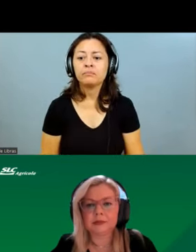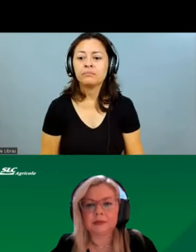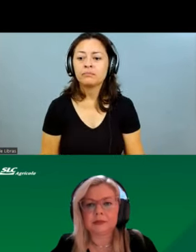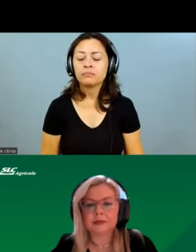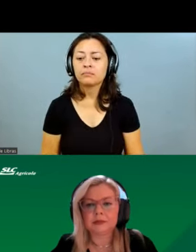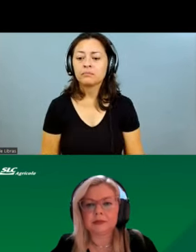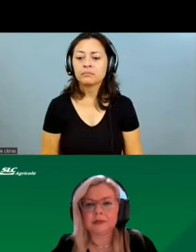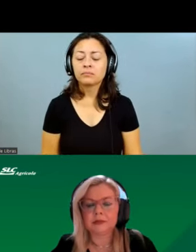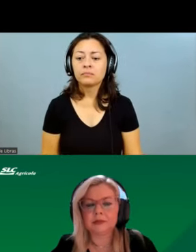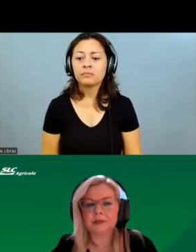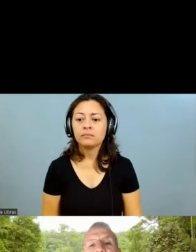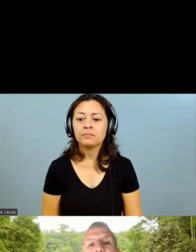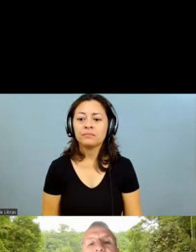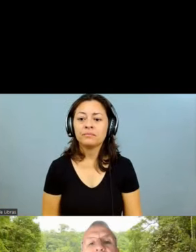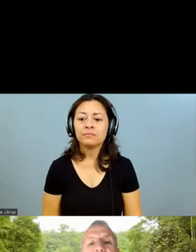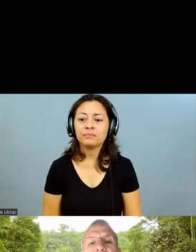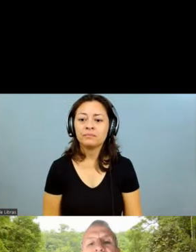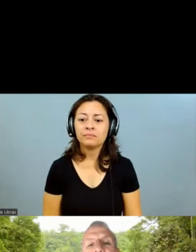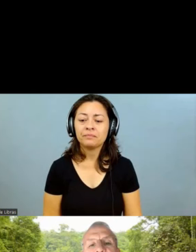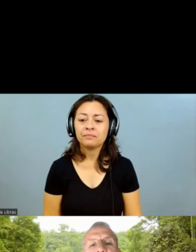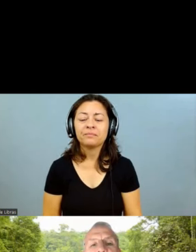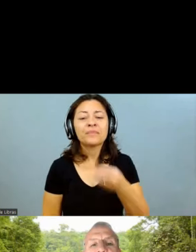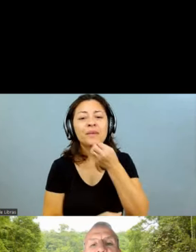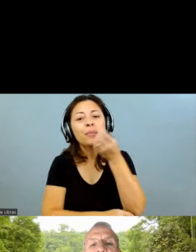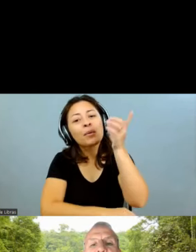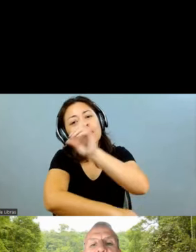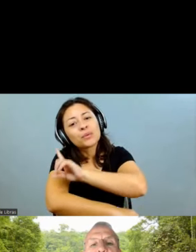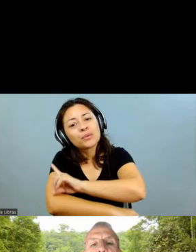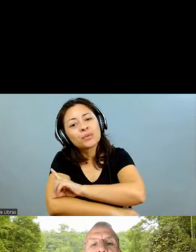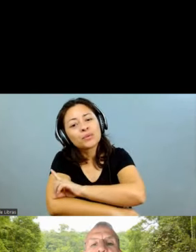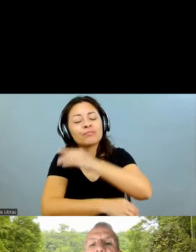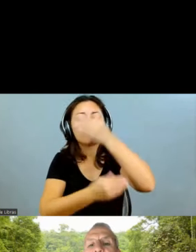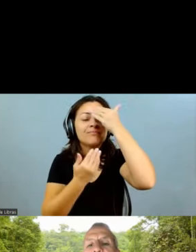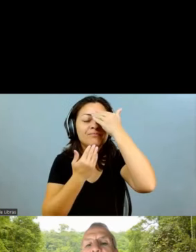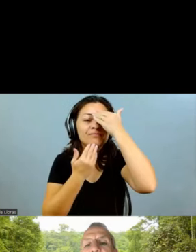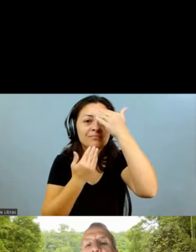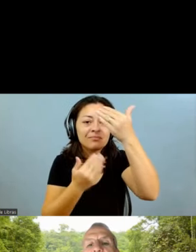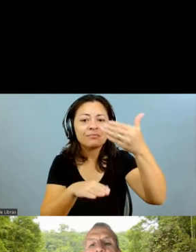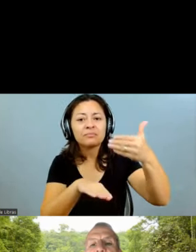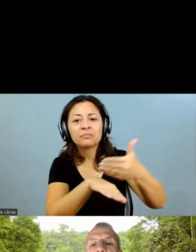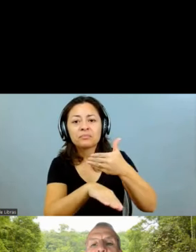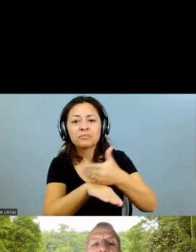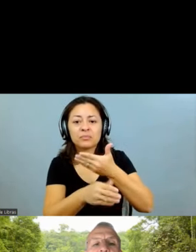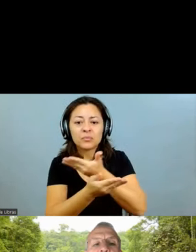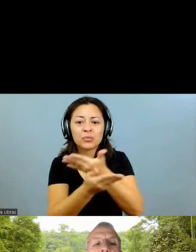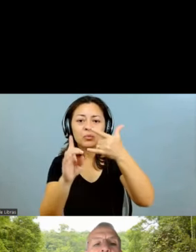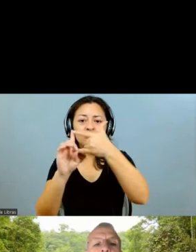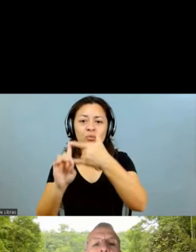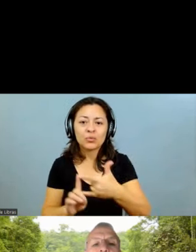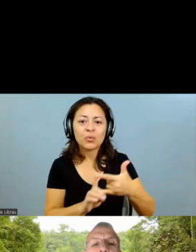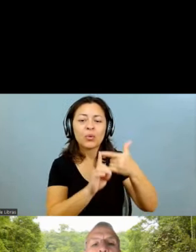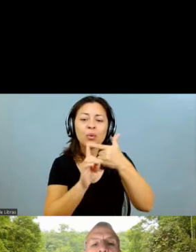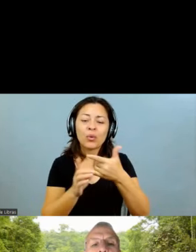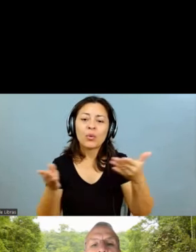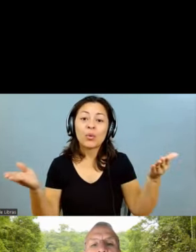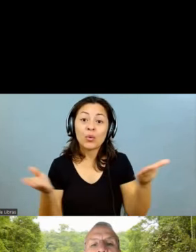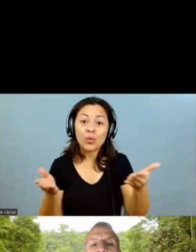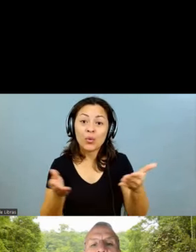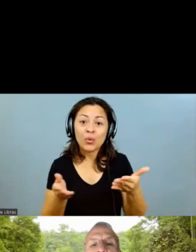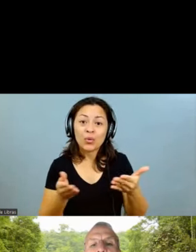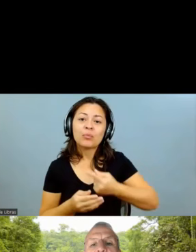fa B agradecemos a participação de todos na videoconferência de divulgação dos